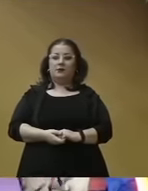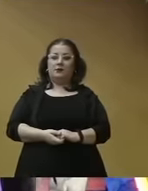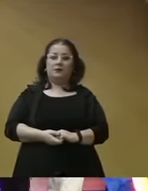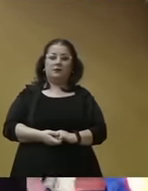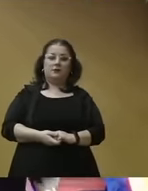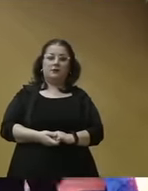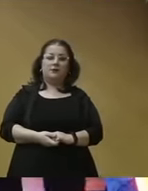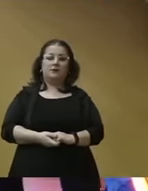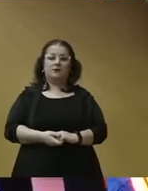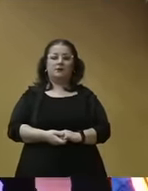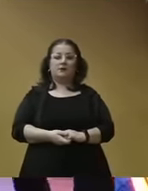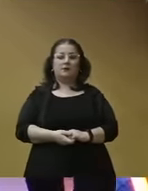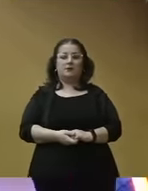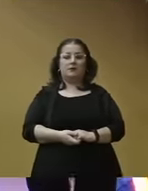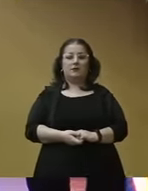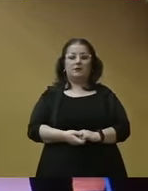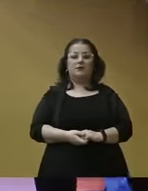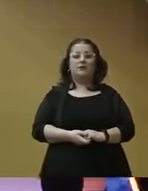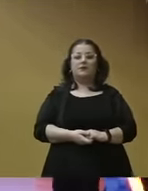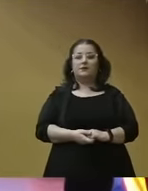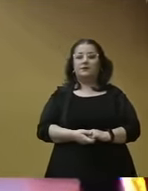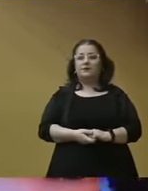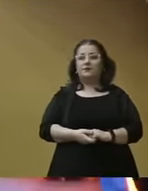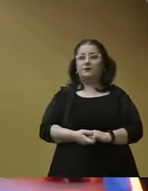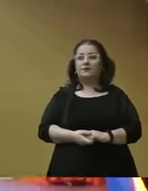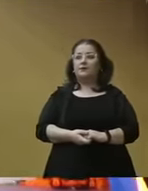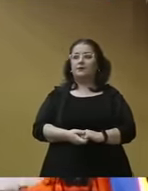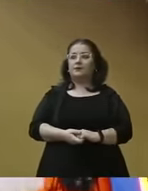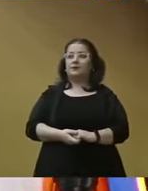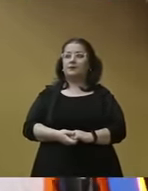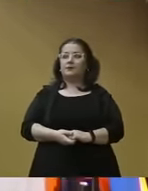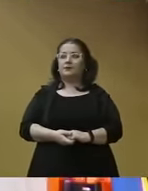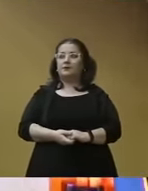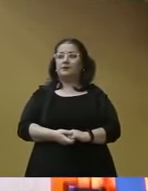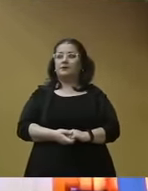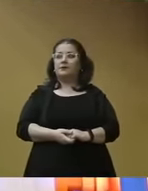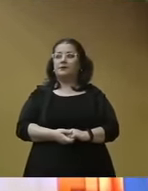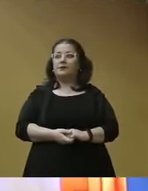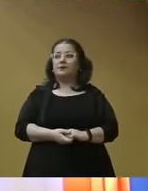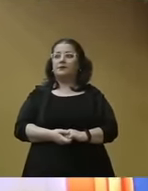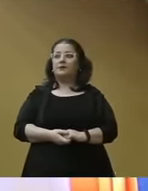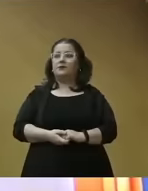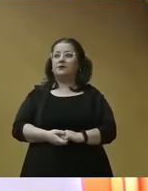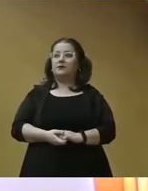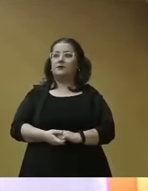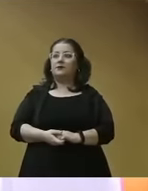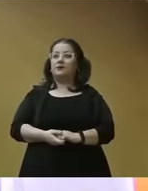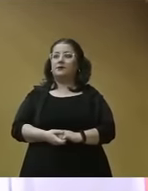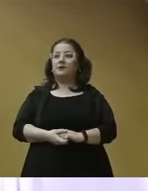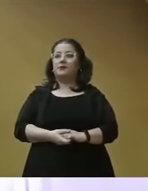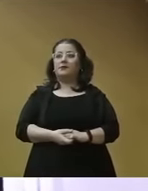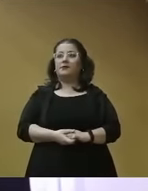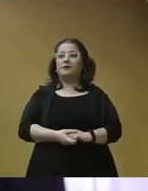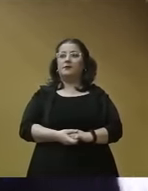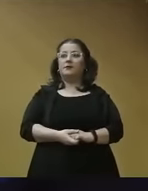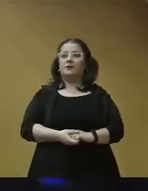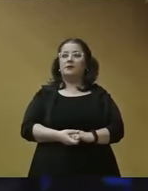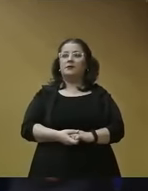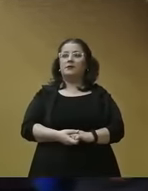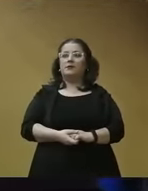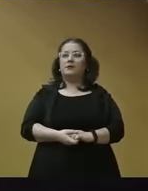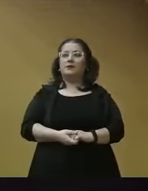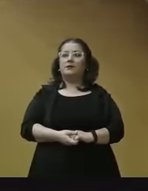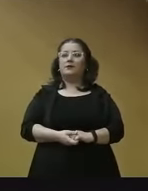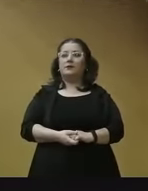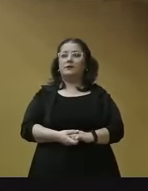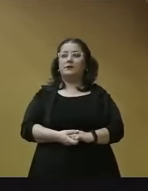Find the right words, and there's no way this is real life. There's no telling you're the right girl, so I can only say that